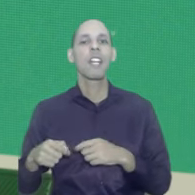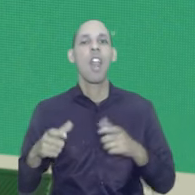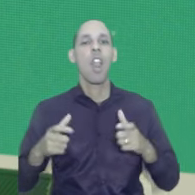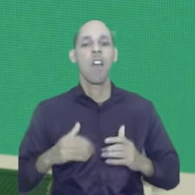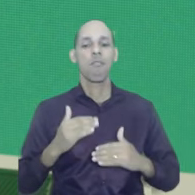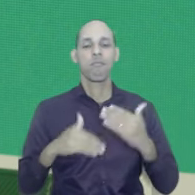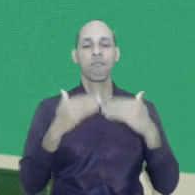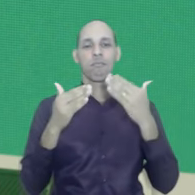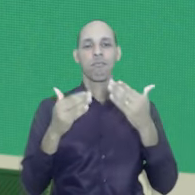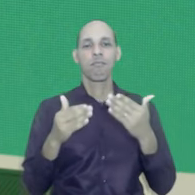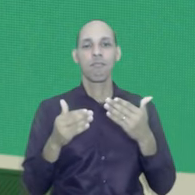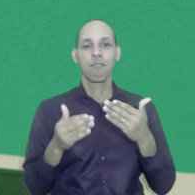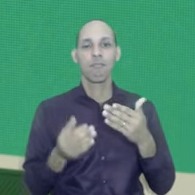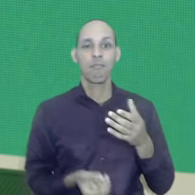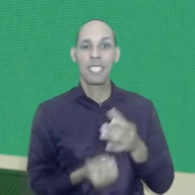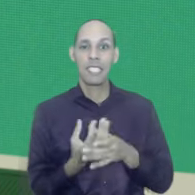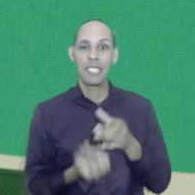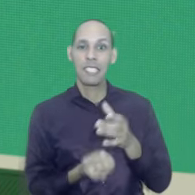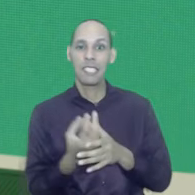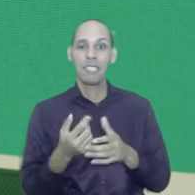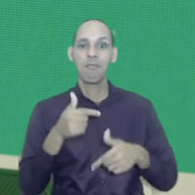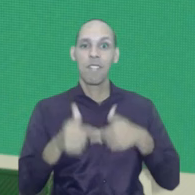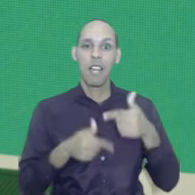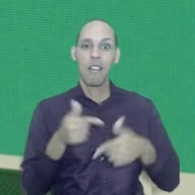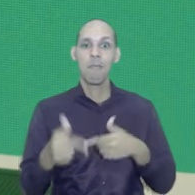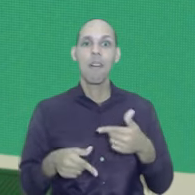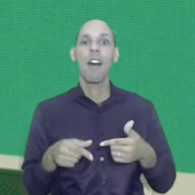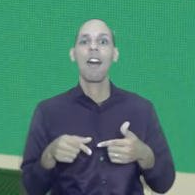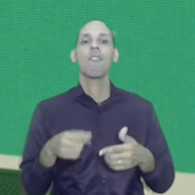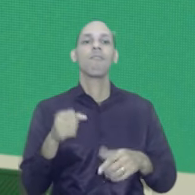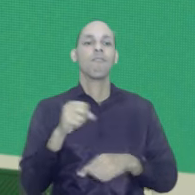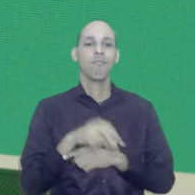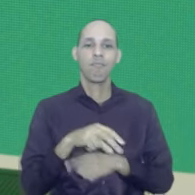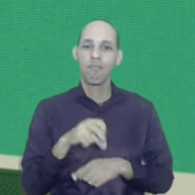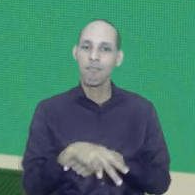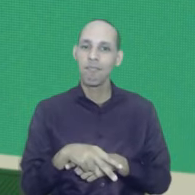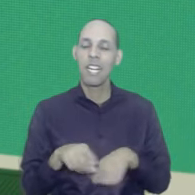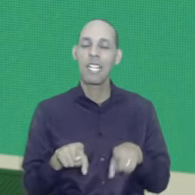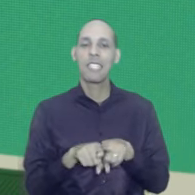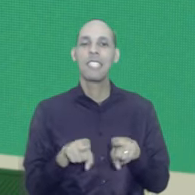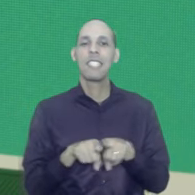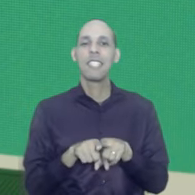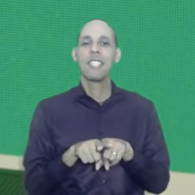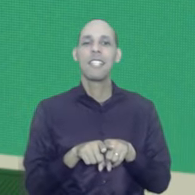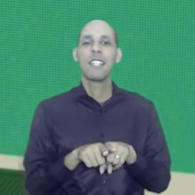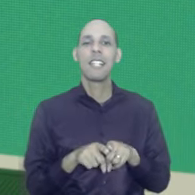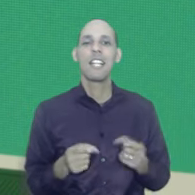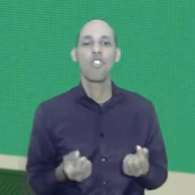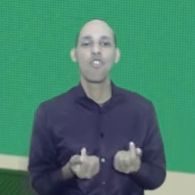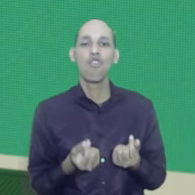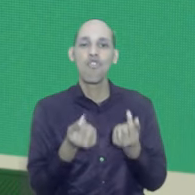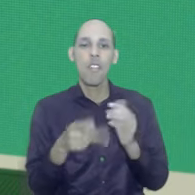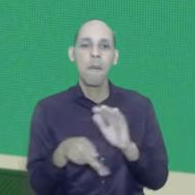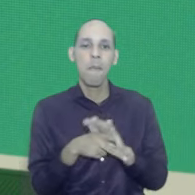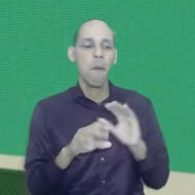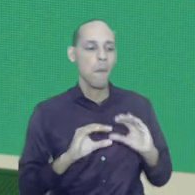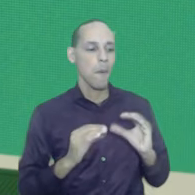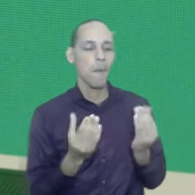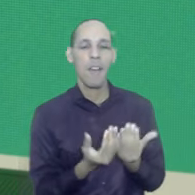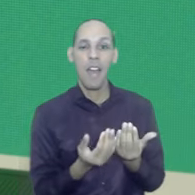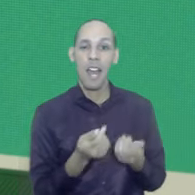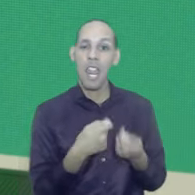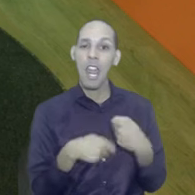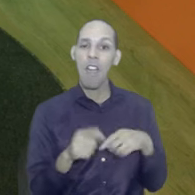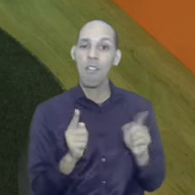de empregos Muito muitos empregos São gerados circulação de recursos da comunidade fortalecimento de pequenos negócios e hoje estamos